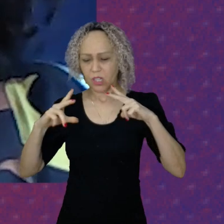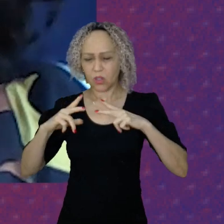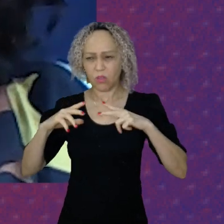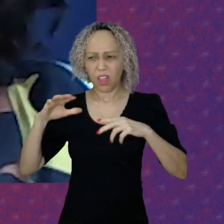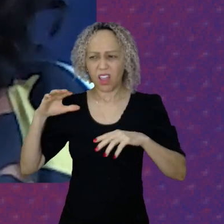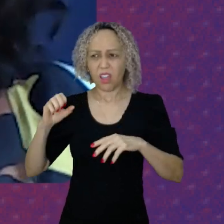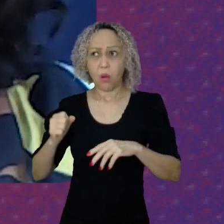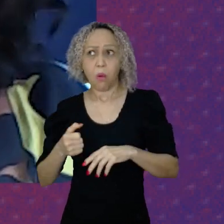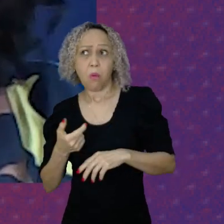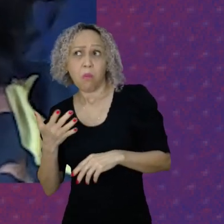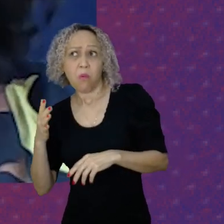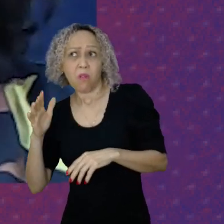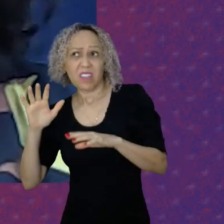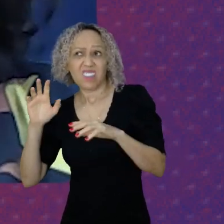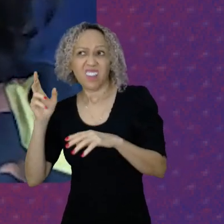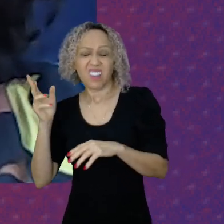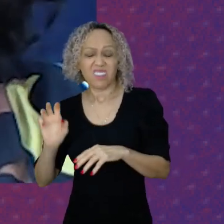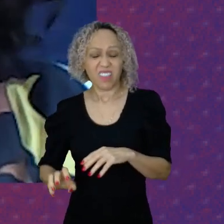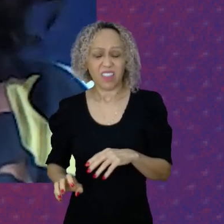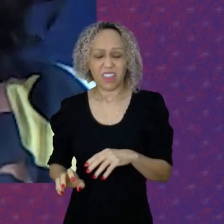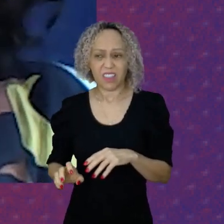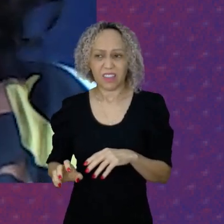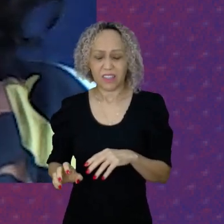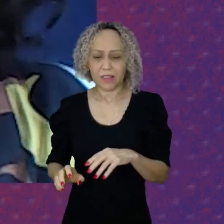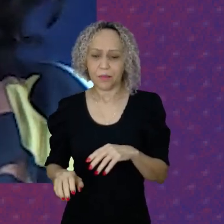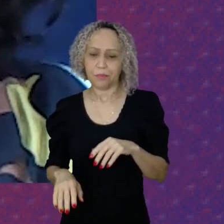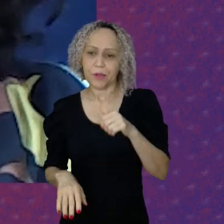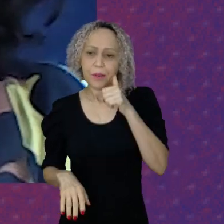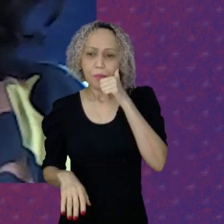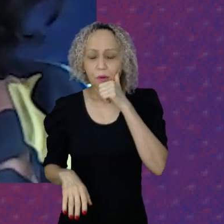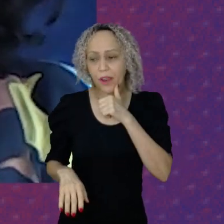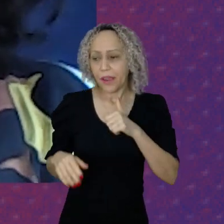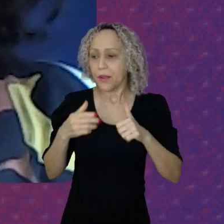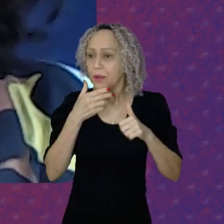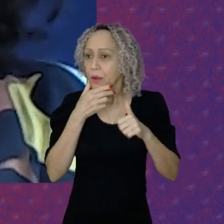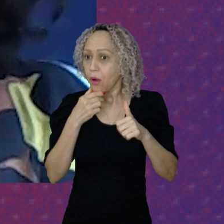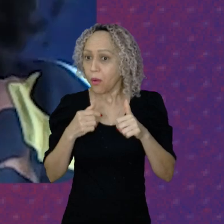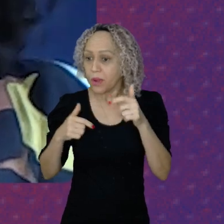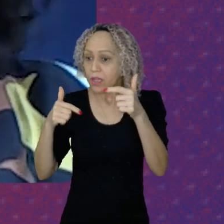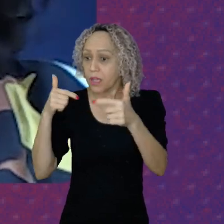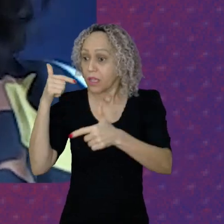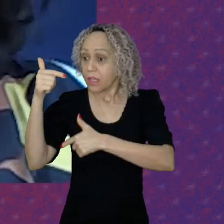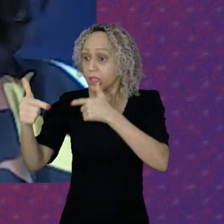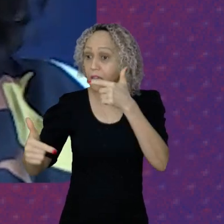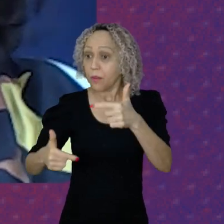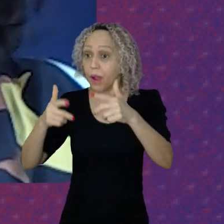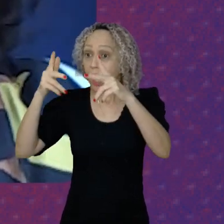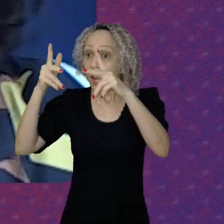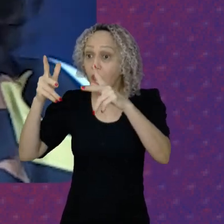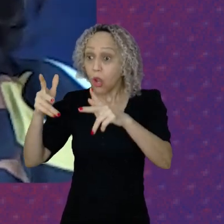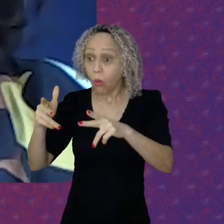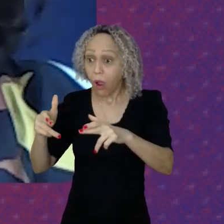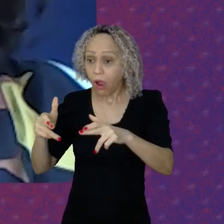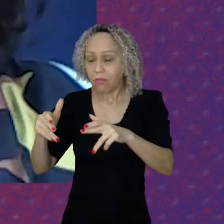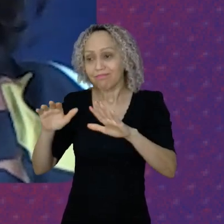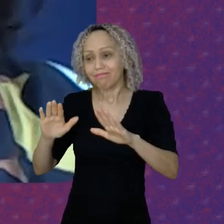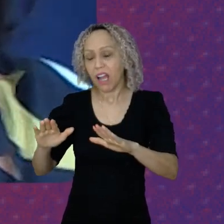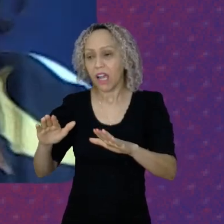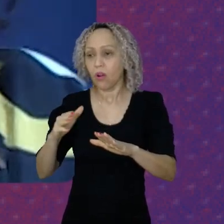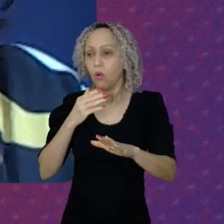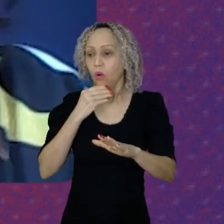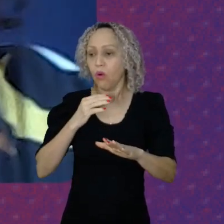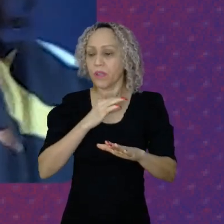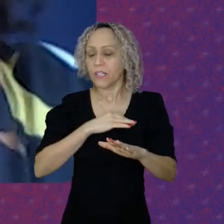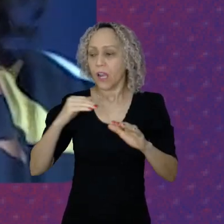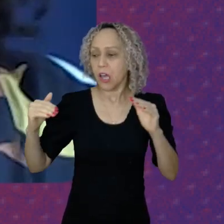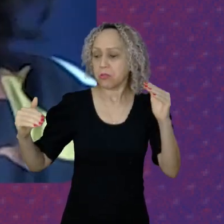trabalho, ocupam o mesmo cargo e o seu salário é bem menor. Então, acredito que esse foi um aspecto